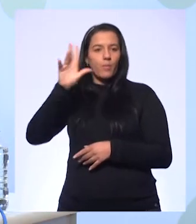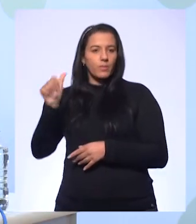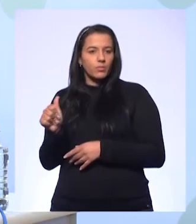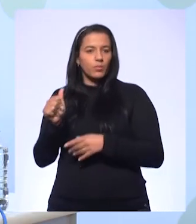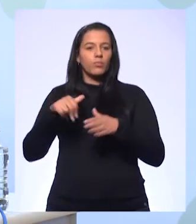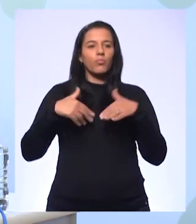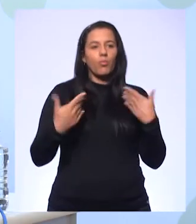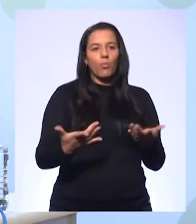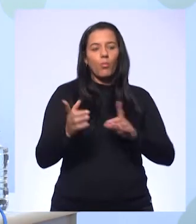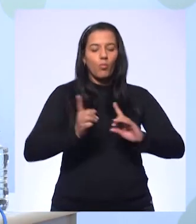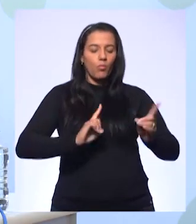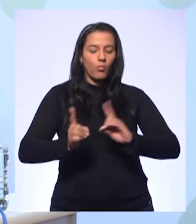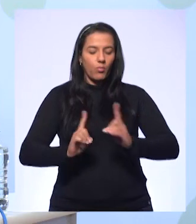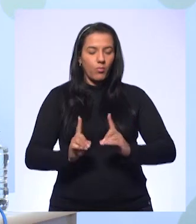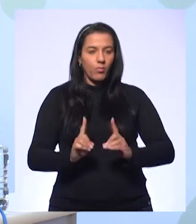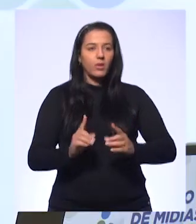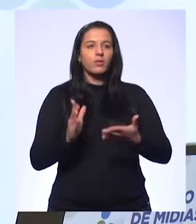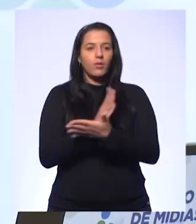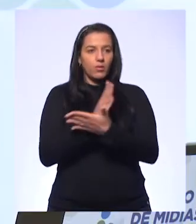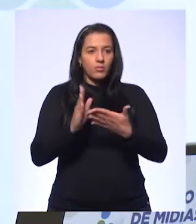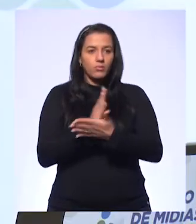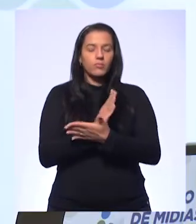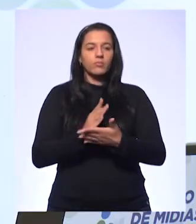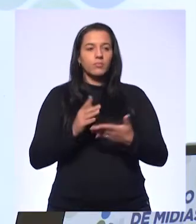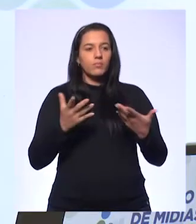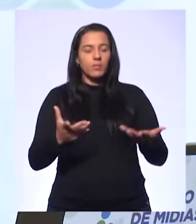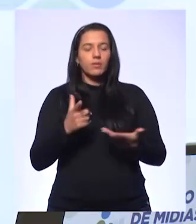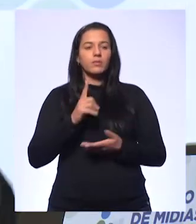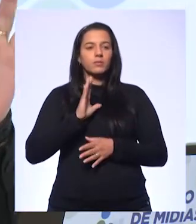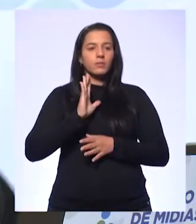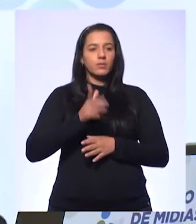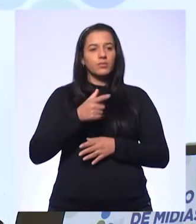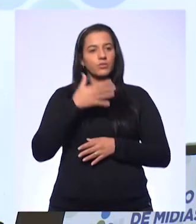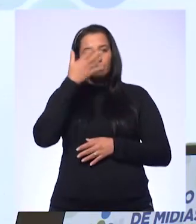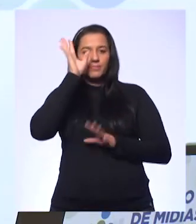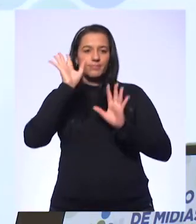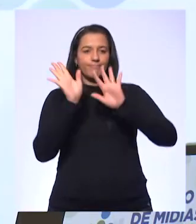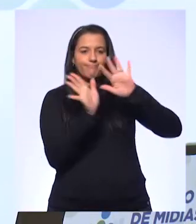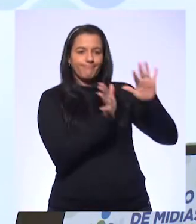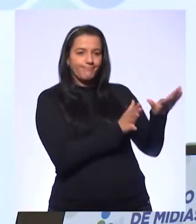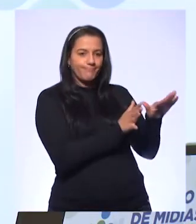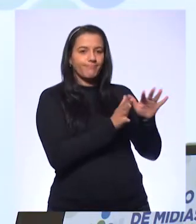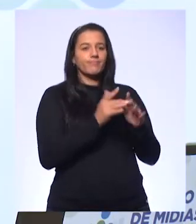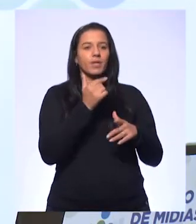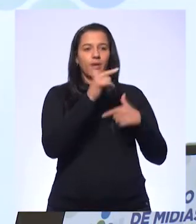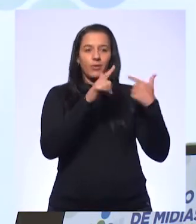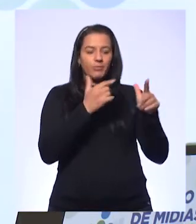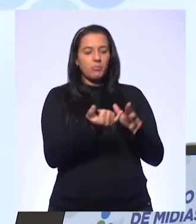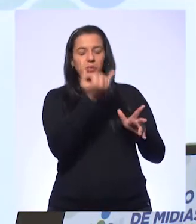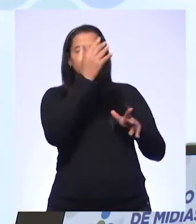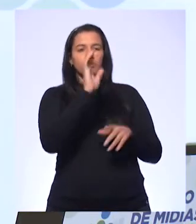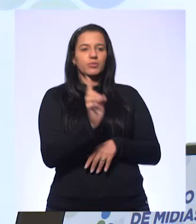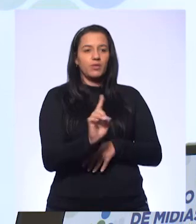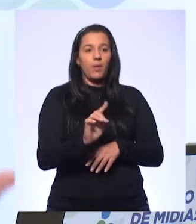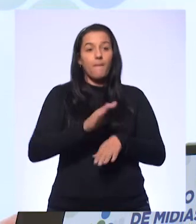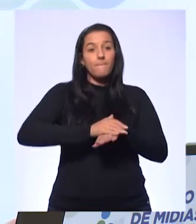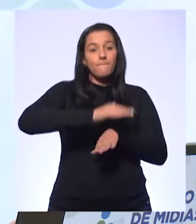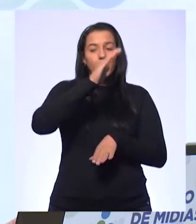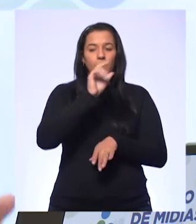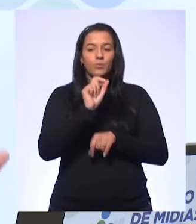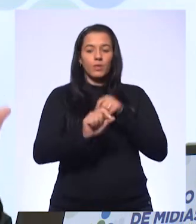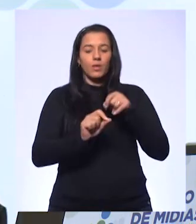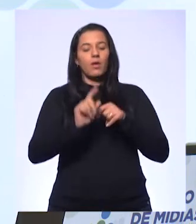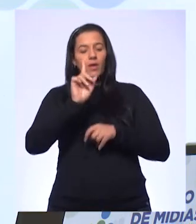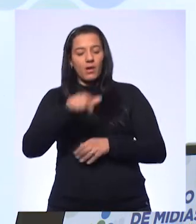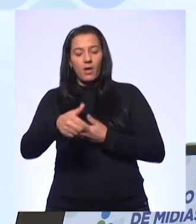ela tem várias características aí, mas isso aí a importância não é tanto, o que importa mais é essa